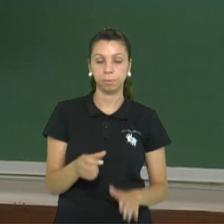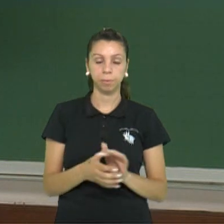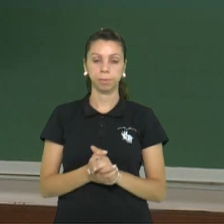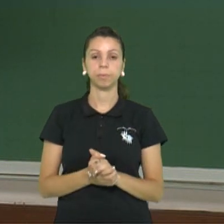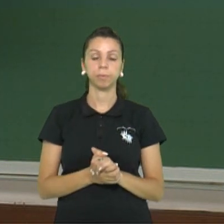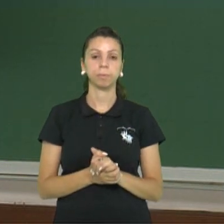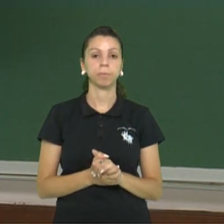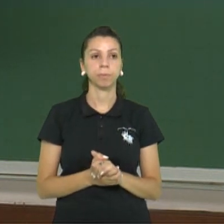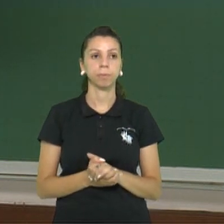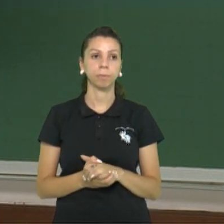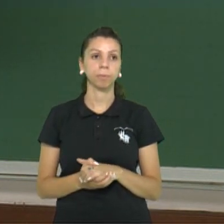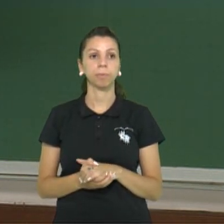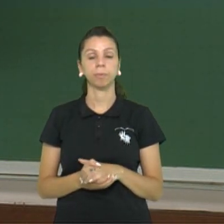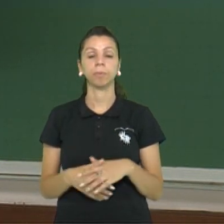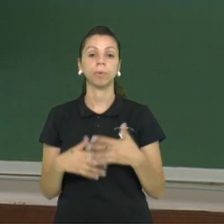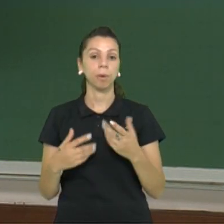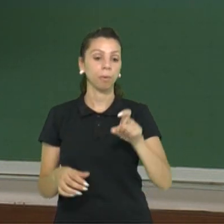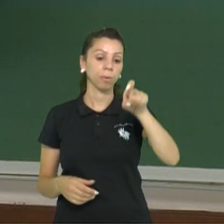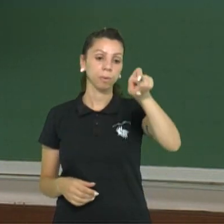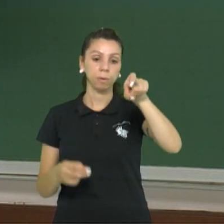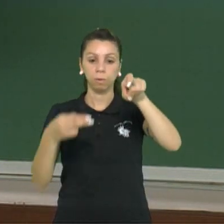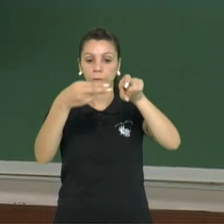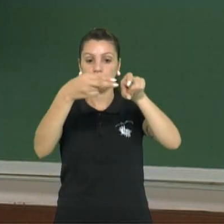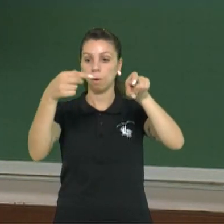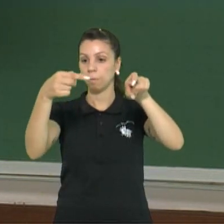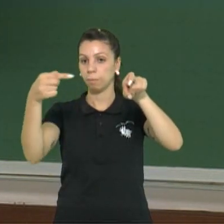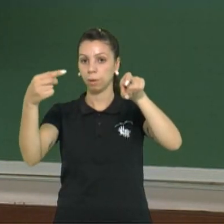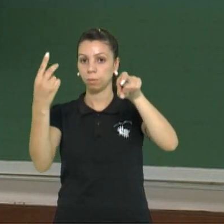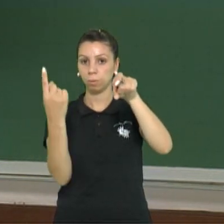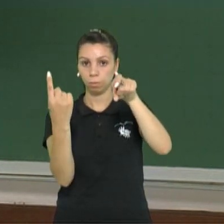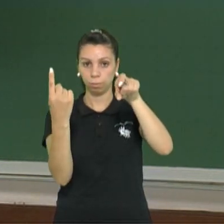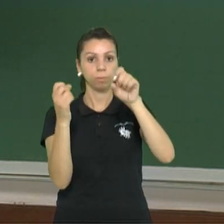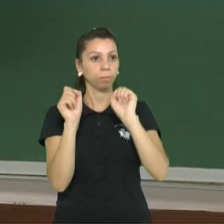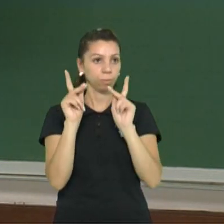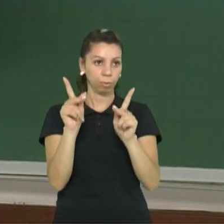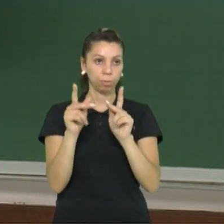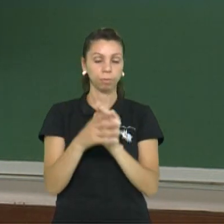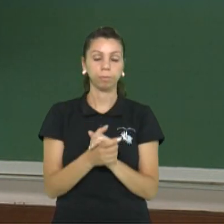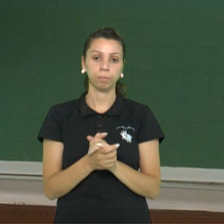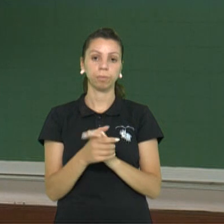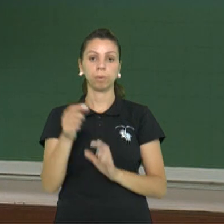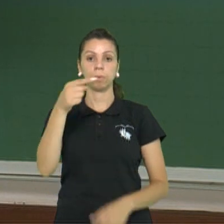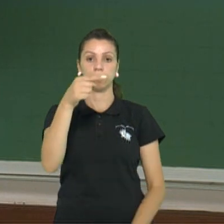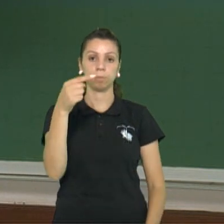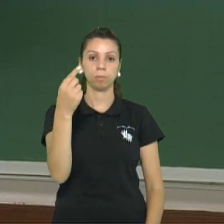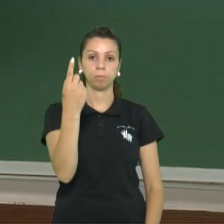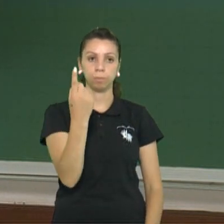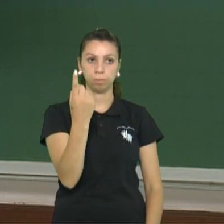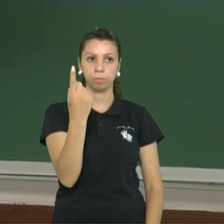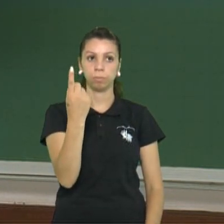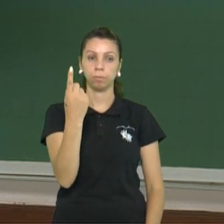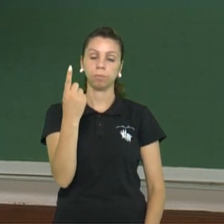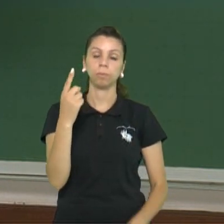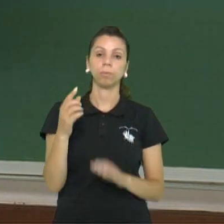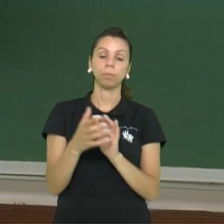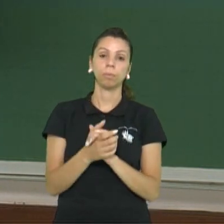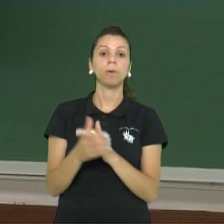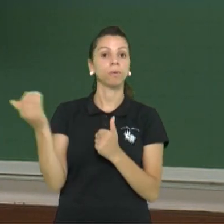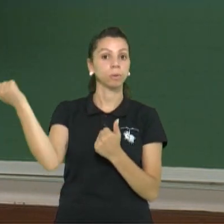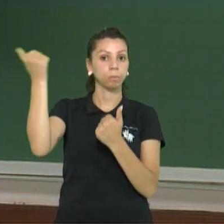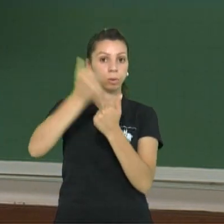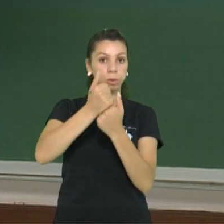Vou escolher x igual a menos 1. Tudo bem? Um negativo. Vou aplicar menos 1 aqui e